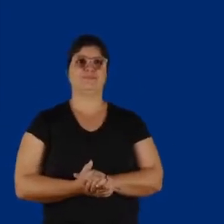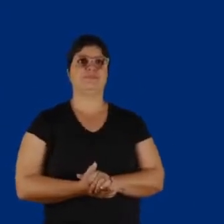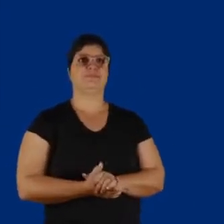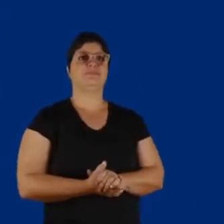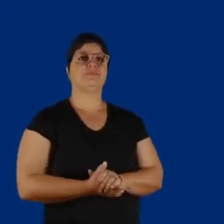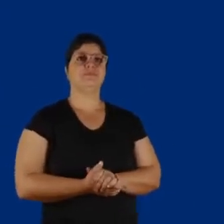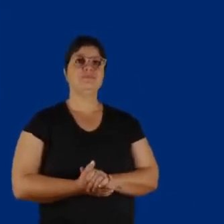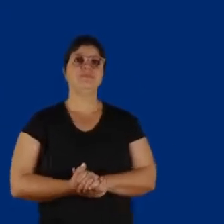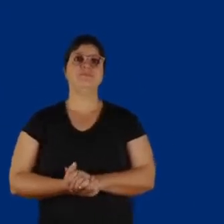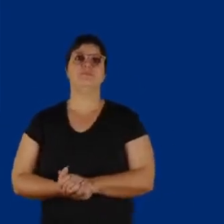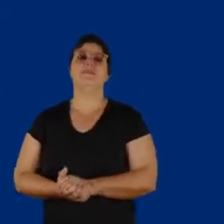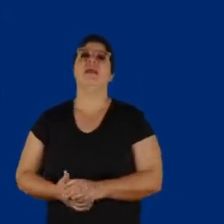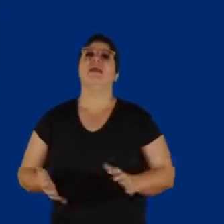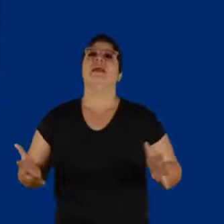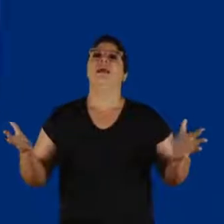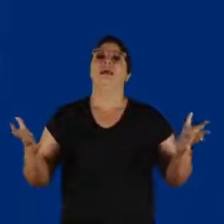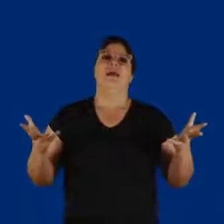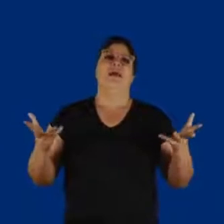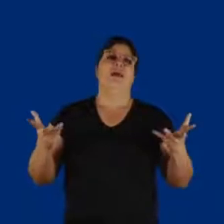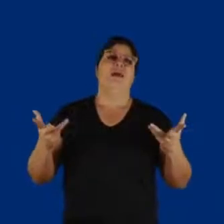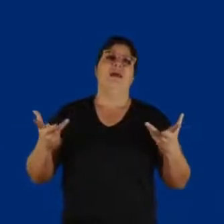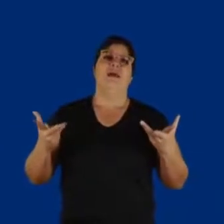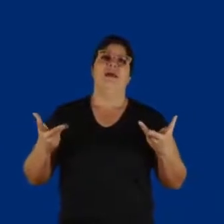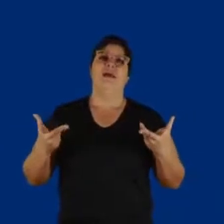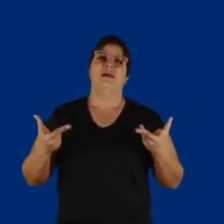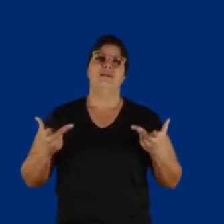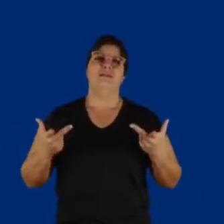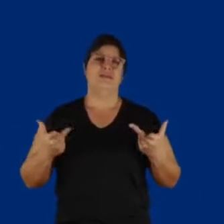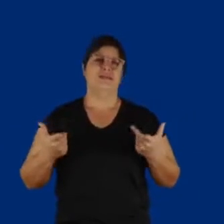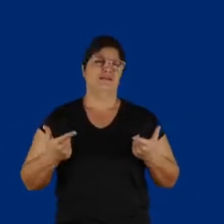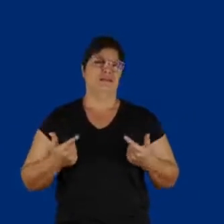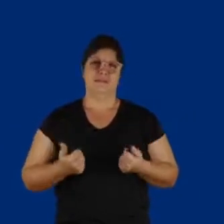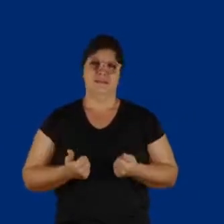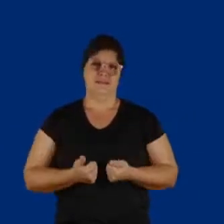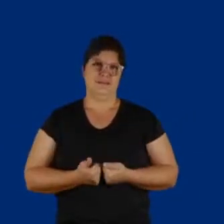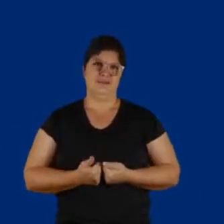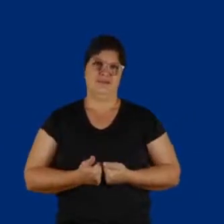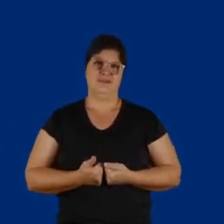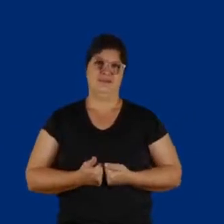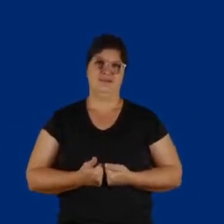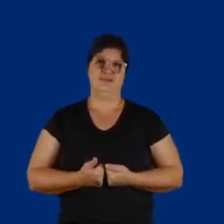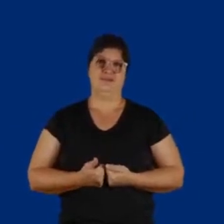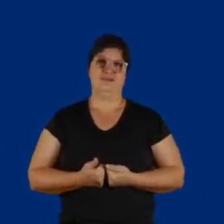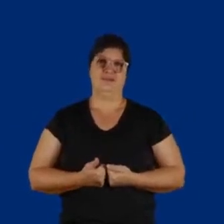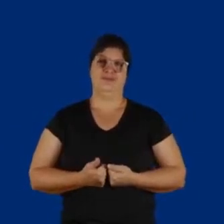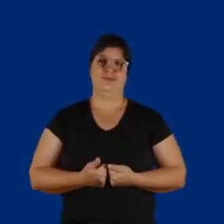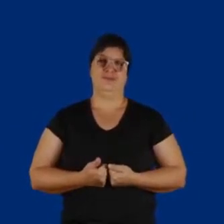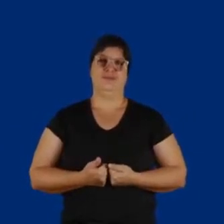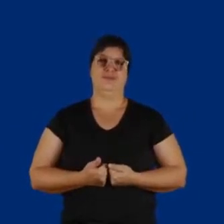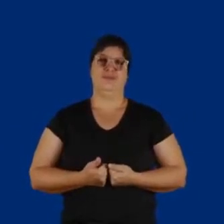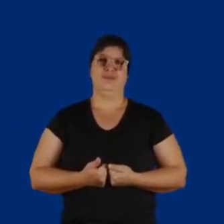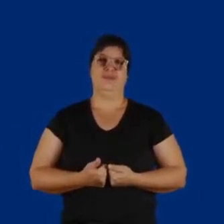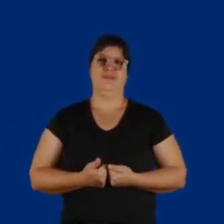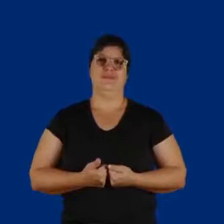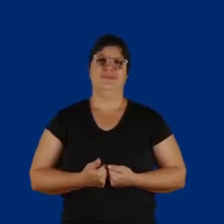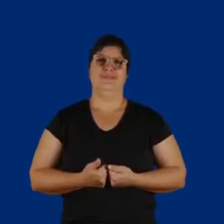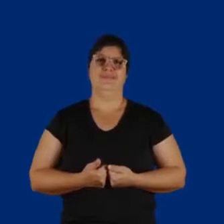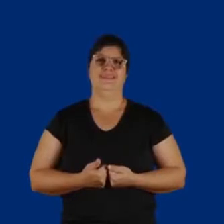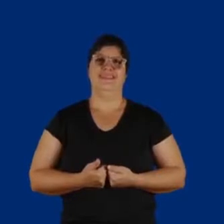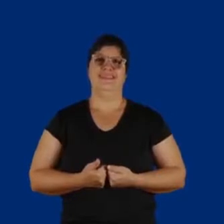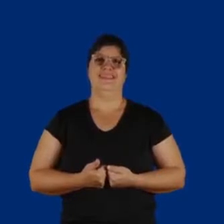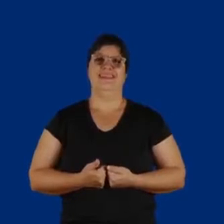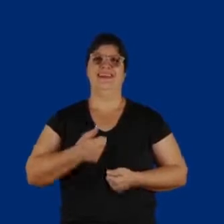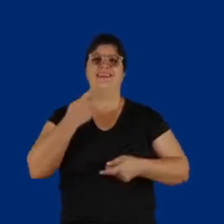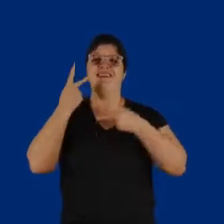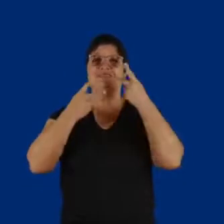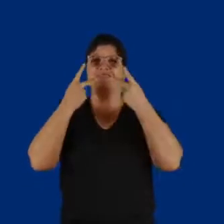Excelente. Eu quero lembrar. Eu queria lembrar do, né, maravilhoso comentário da